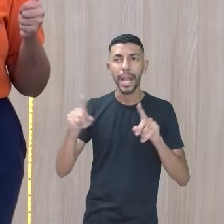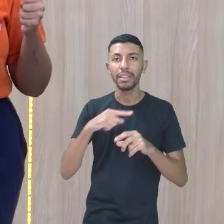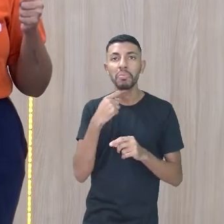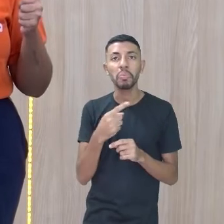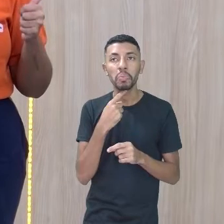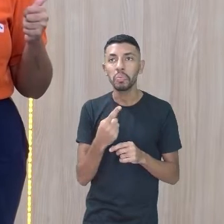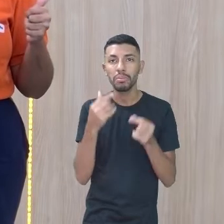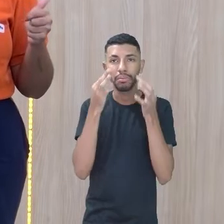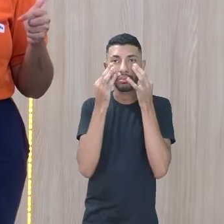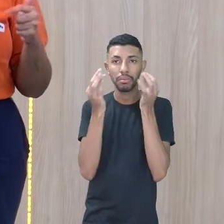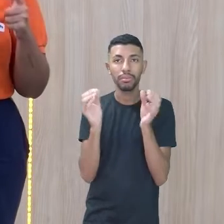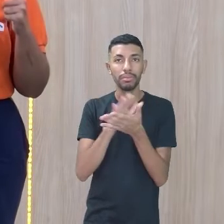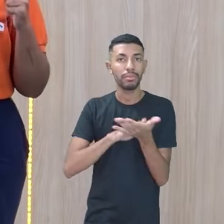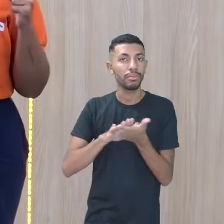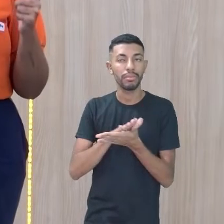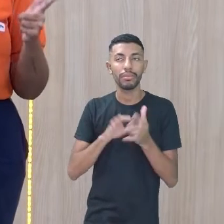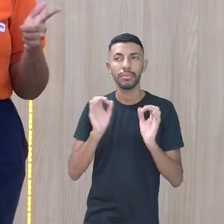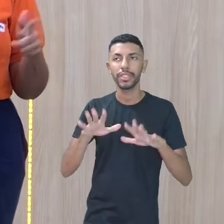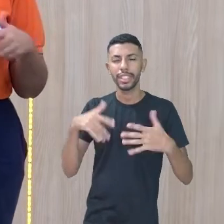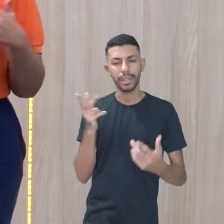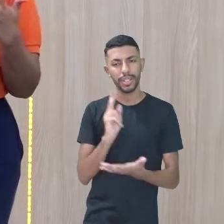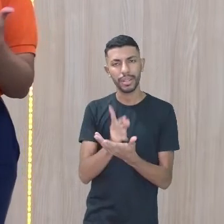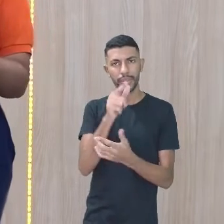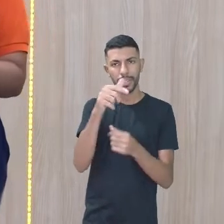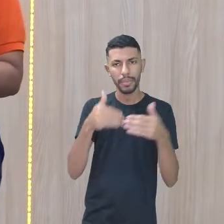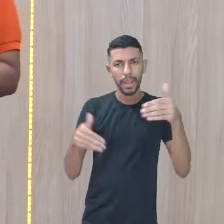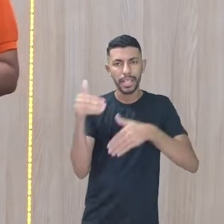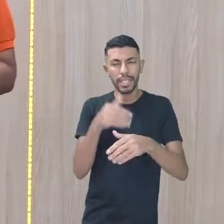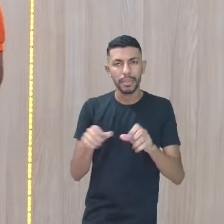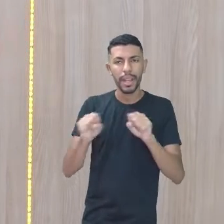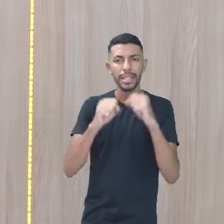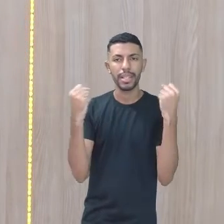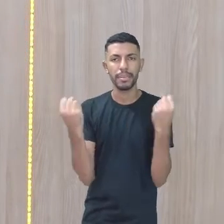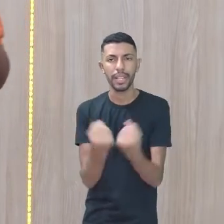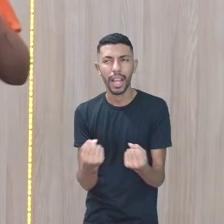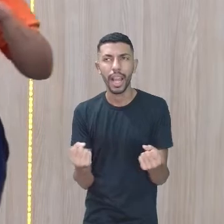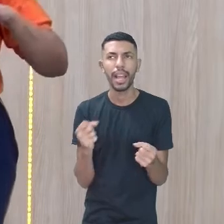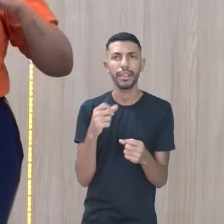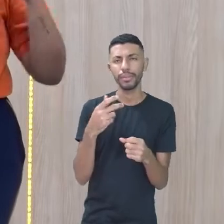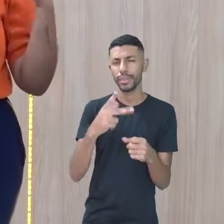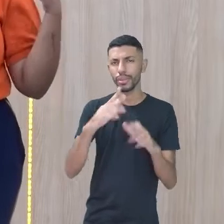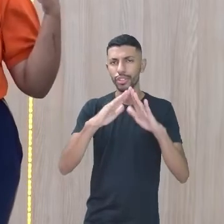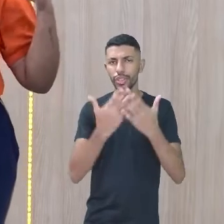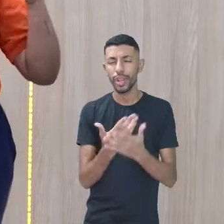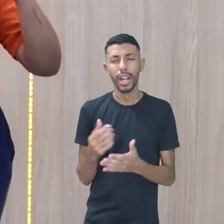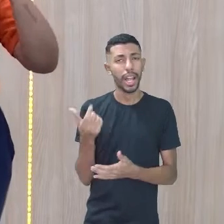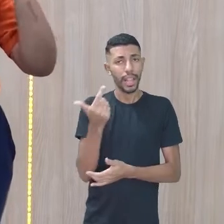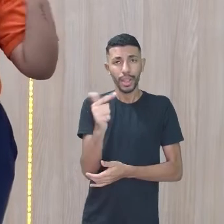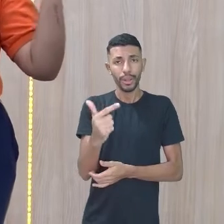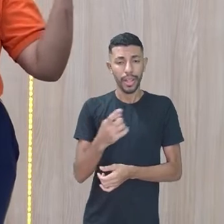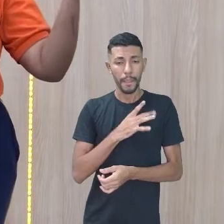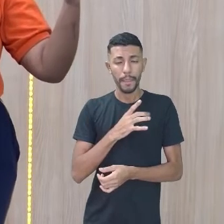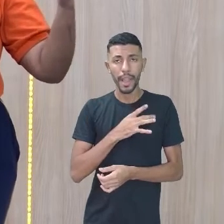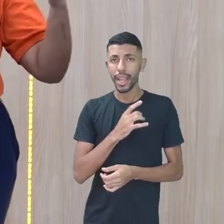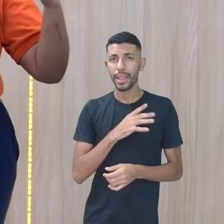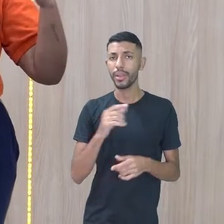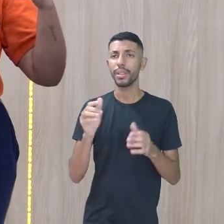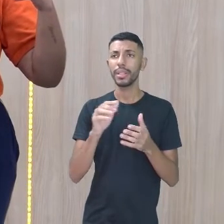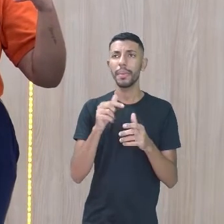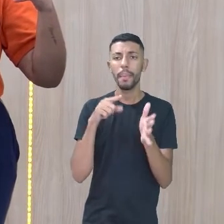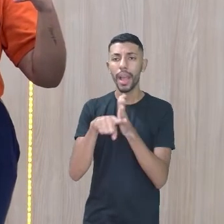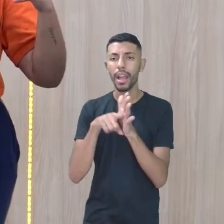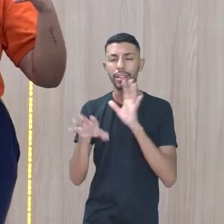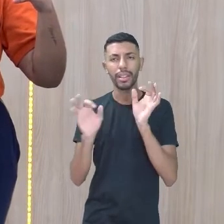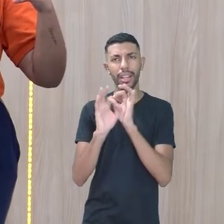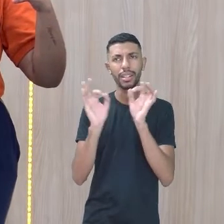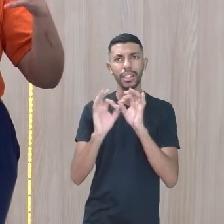você participar de um seminário, seja ele na sua escola, não tenha medo de perguntar. Eu sei que muita gente cria aquela fobia com relação